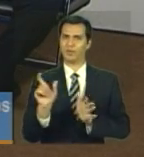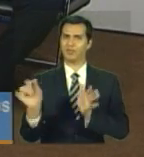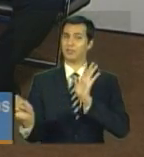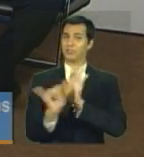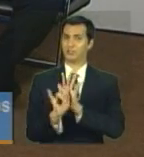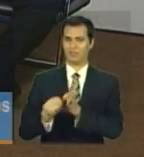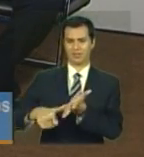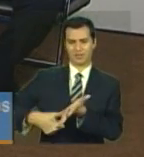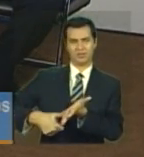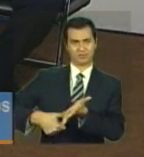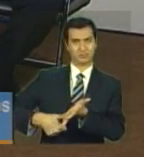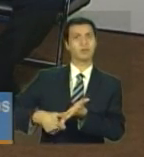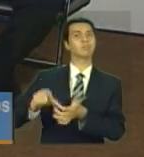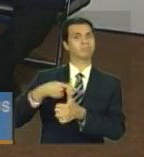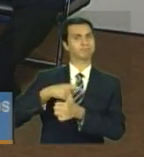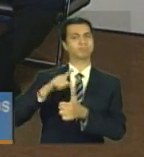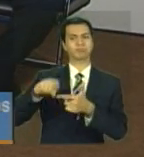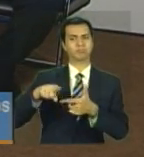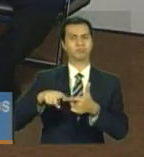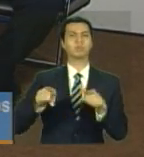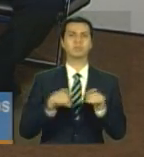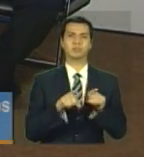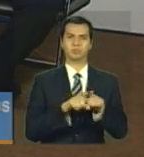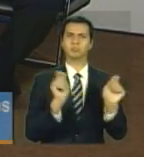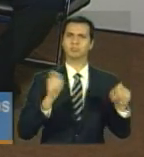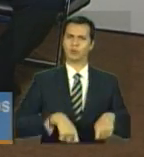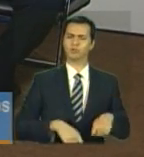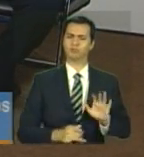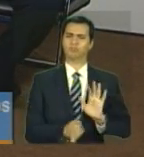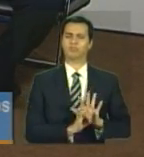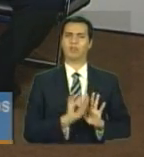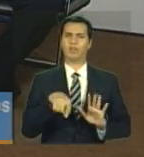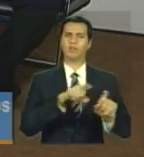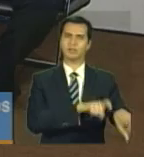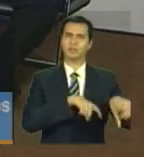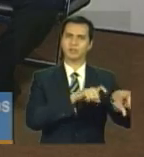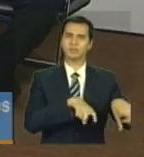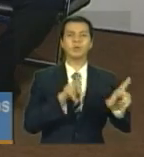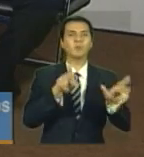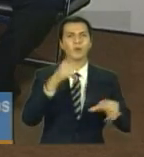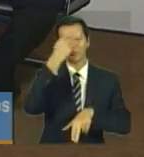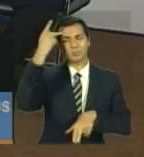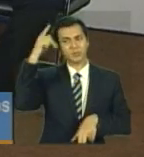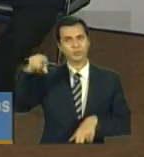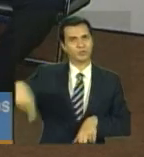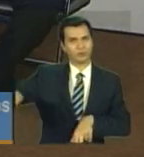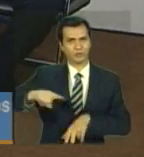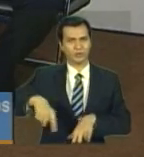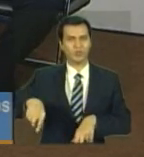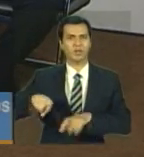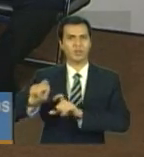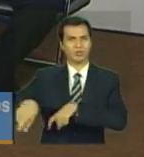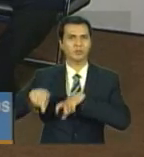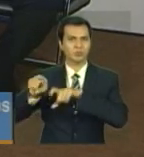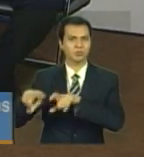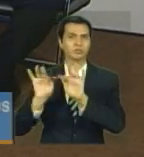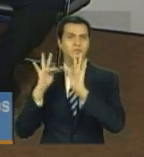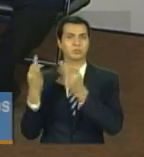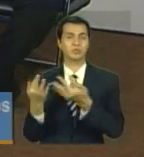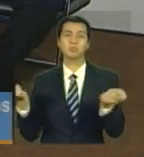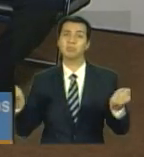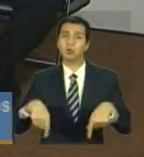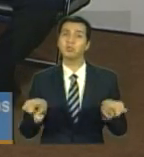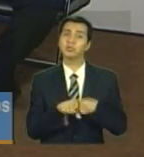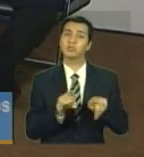né, da pessoa, mas também como agricultor, né? É assim como o agricultor da agricultura familiar tem lá a DAP, né, nós temos que pensar também num